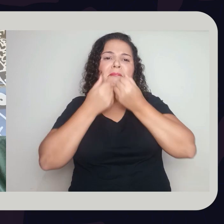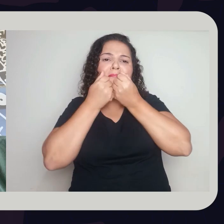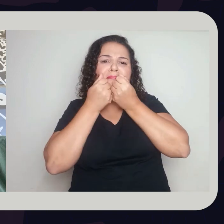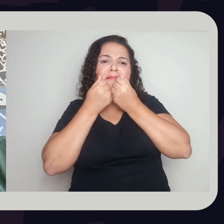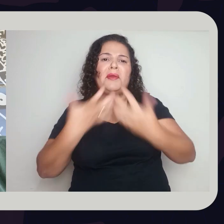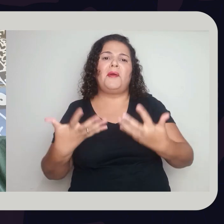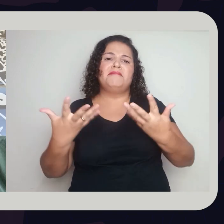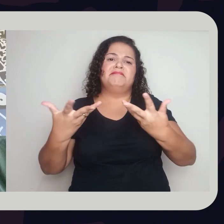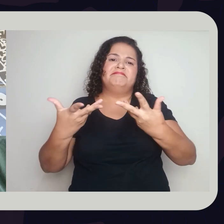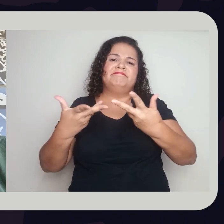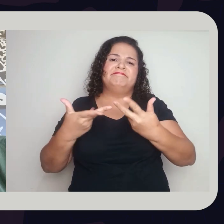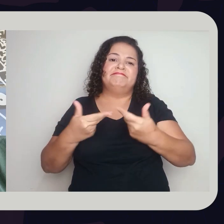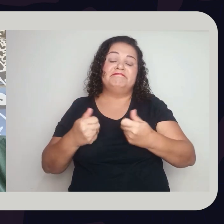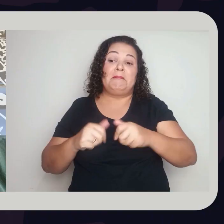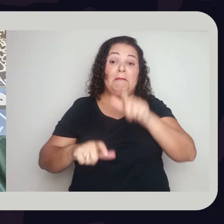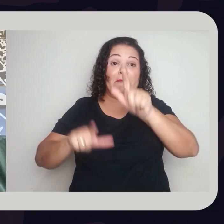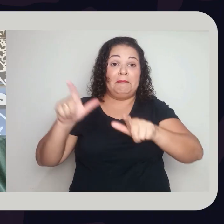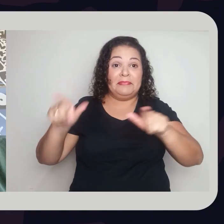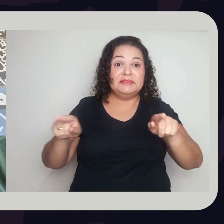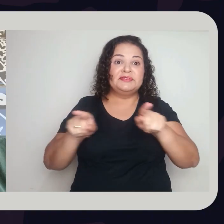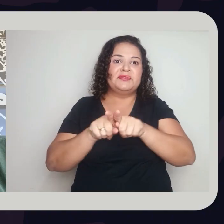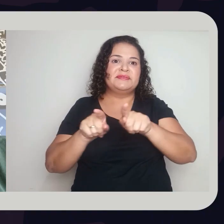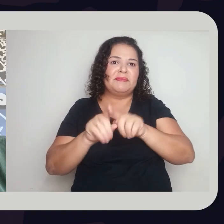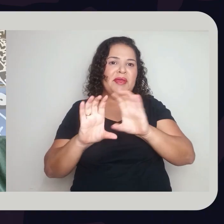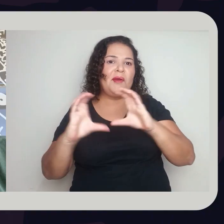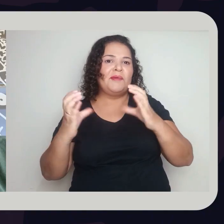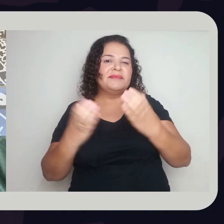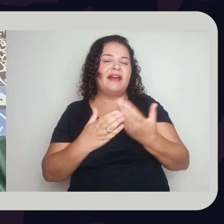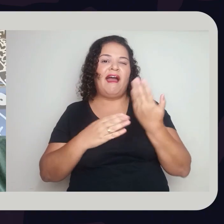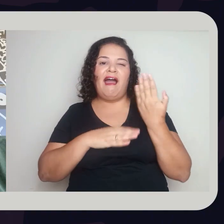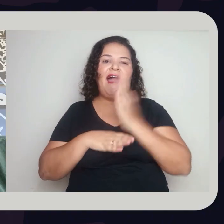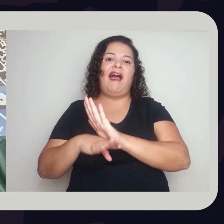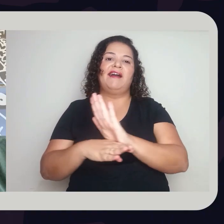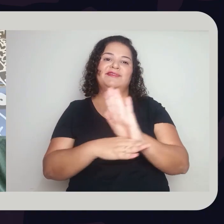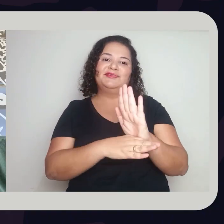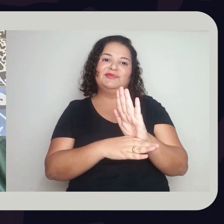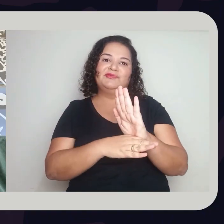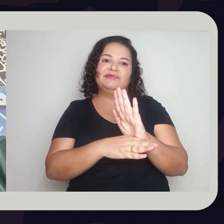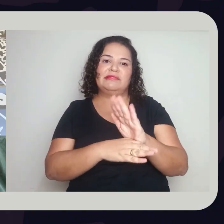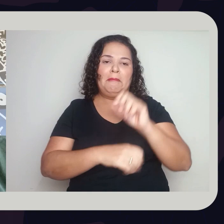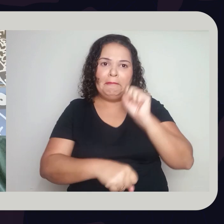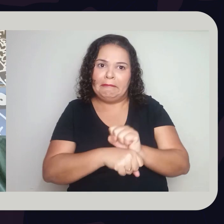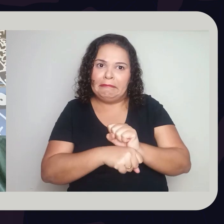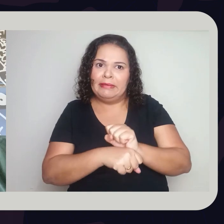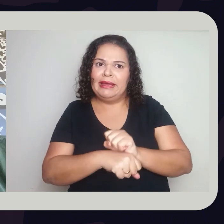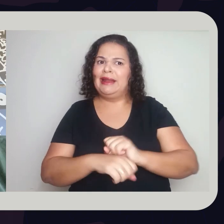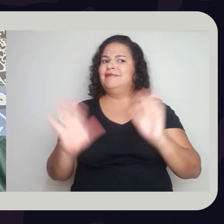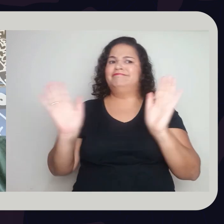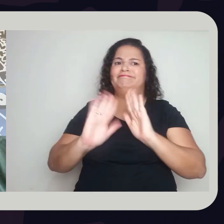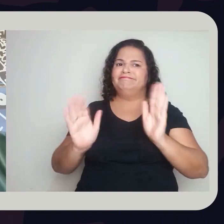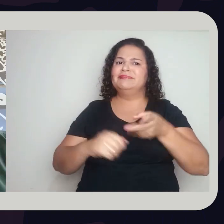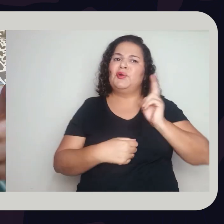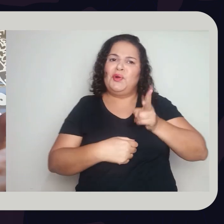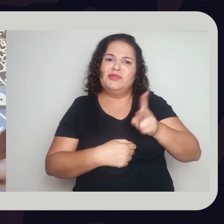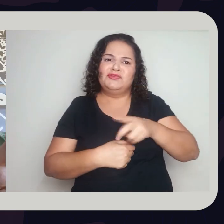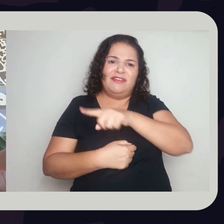projeto reverbera nas pessoas e nas comunidades, e ele não pode parar não, e a gente precisa da ajuda de vocês